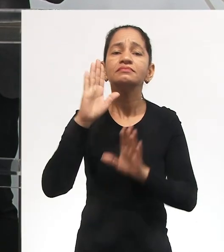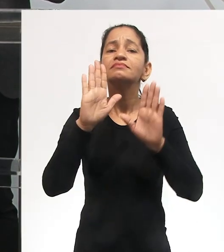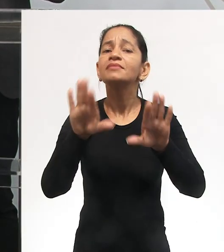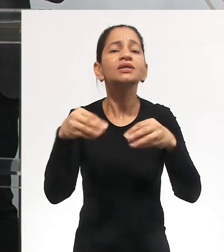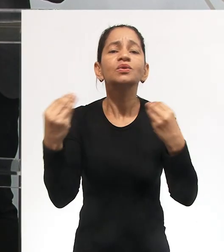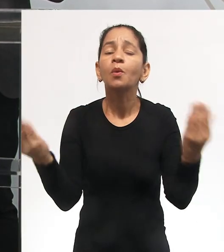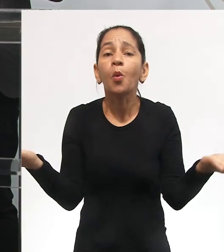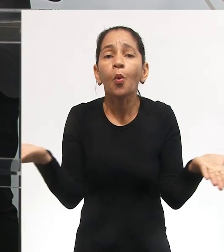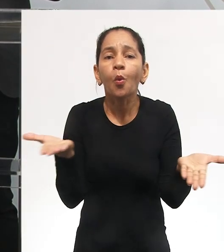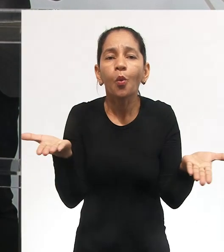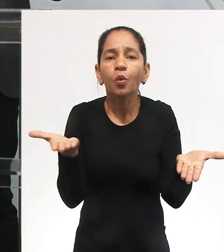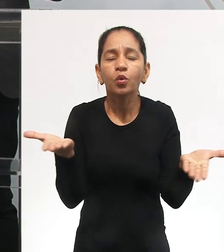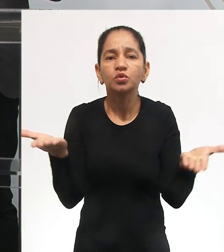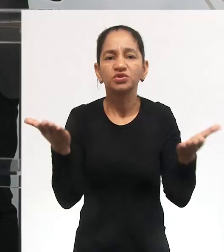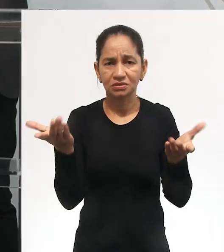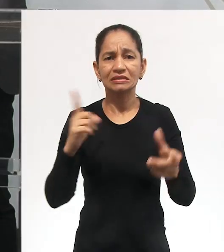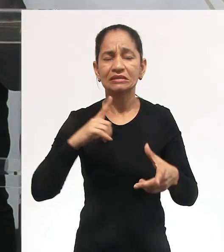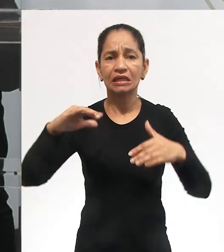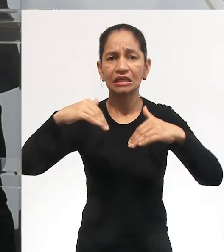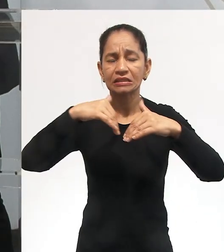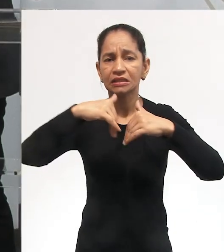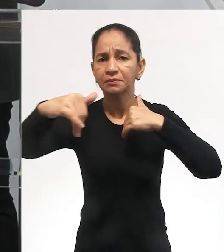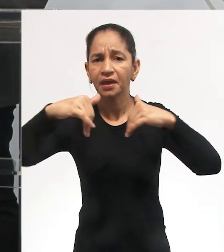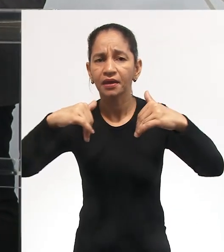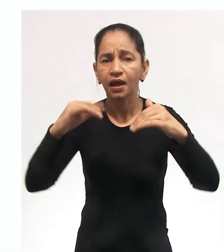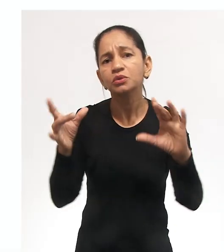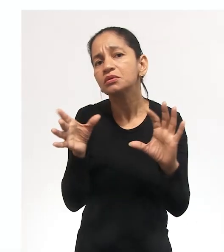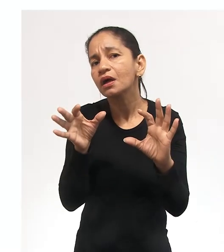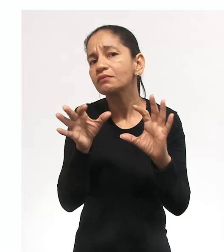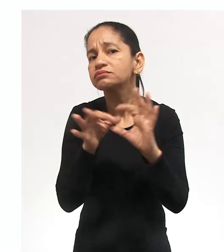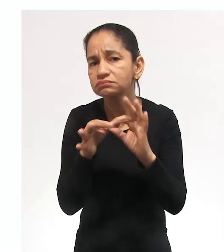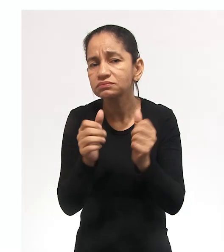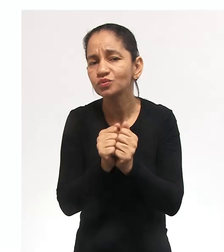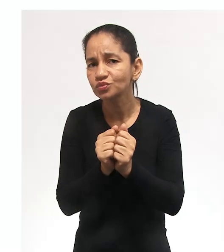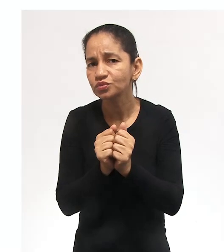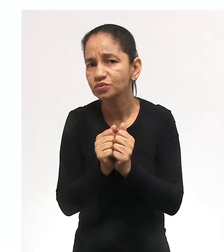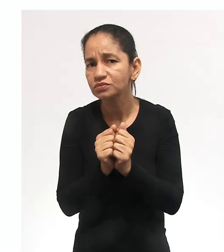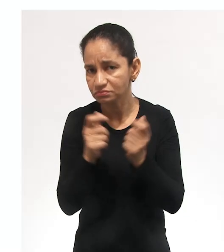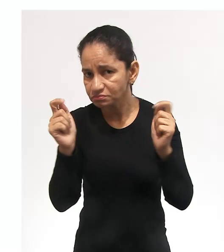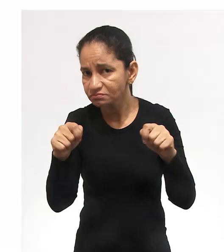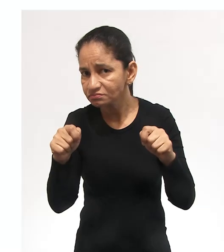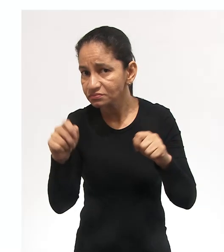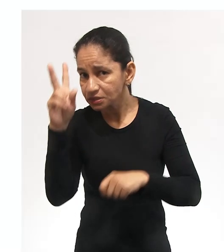que está hoje? Né? Existe essa separação de fato? Vamos dar uma olhadinha aqui comigo no slide. Faz